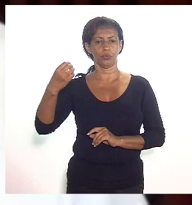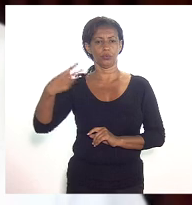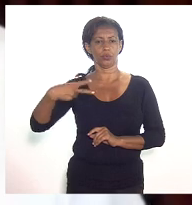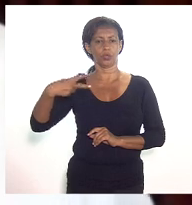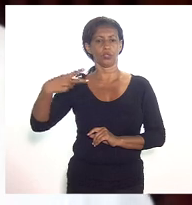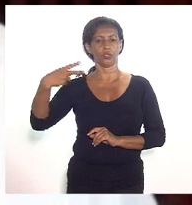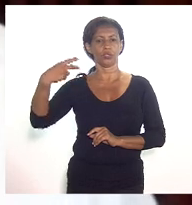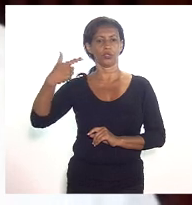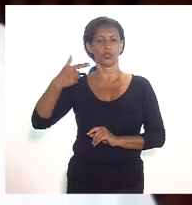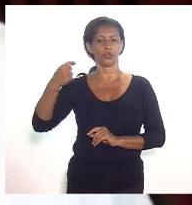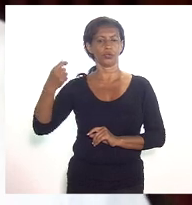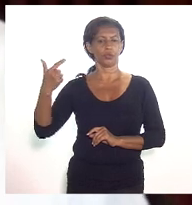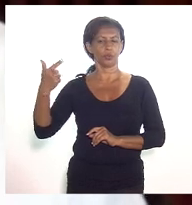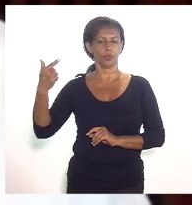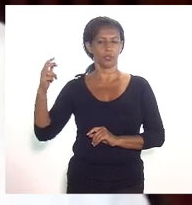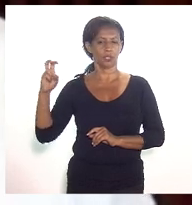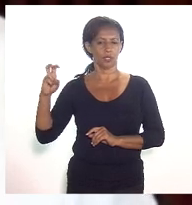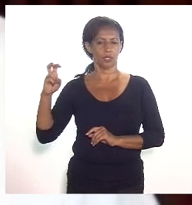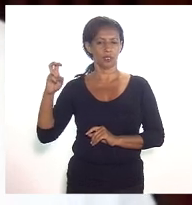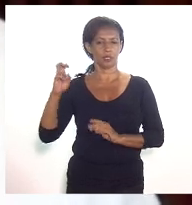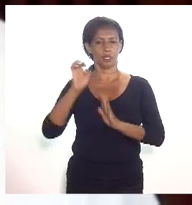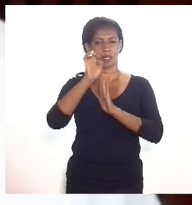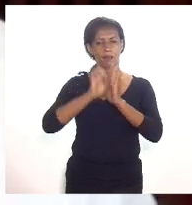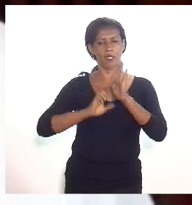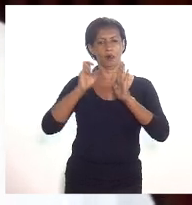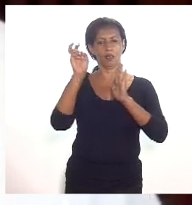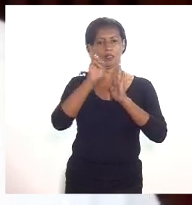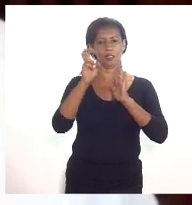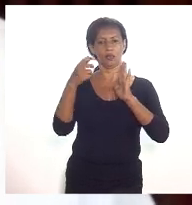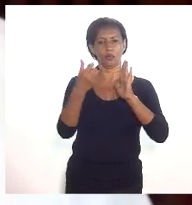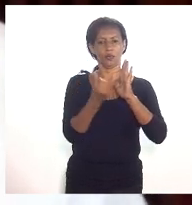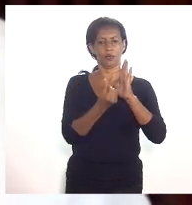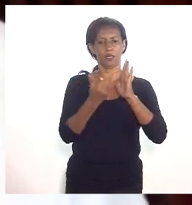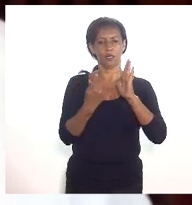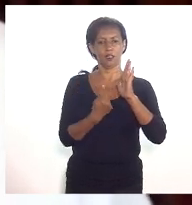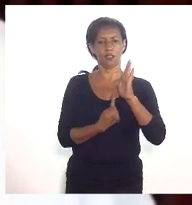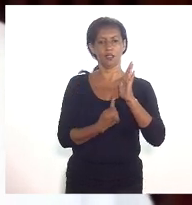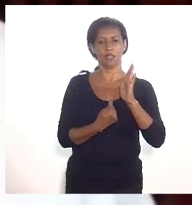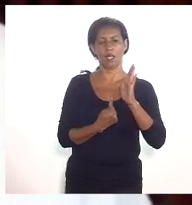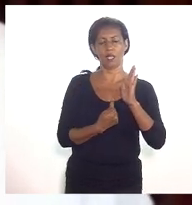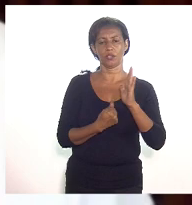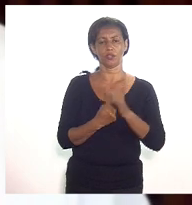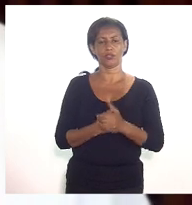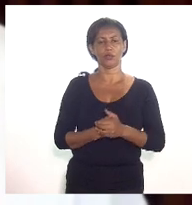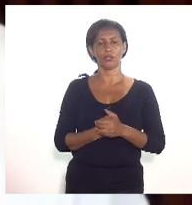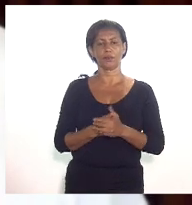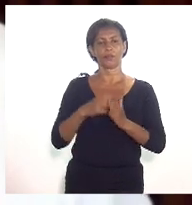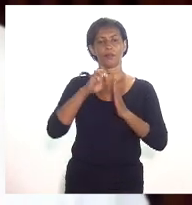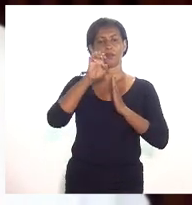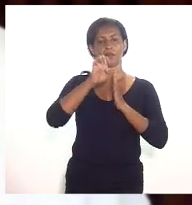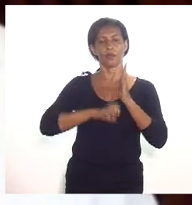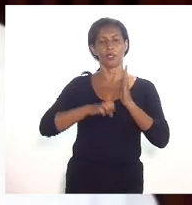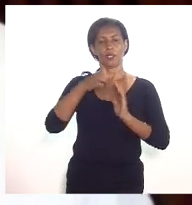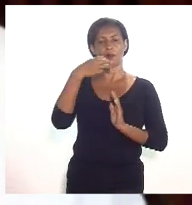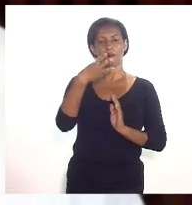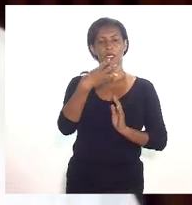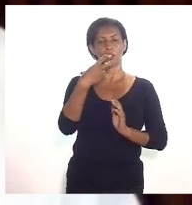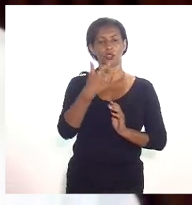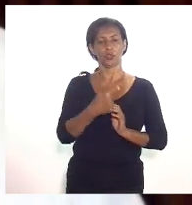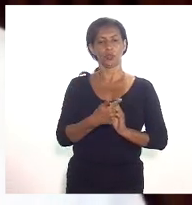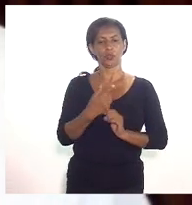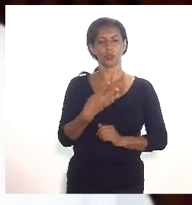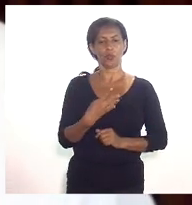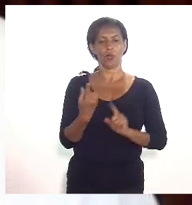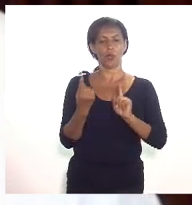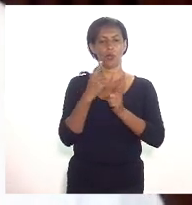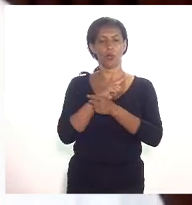é favorável às emendas 4, 5, 6 e 7. Favorável com subemendas de emendas 2, 3 e 4,